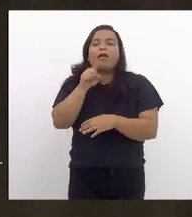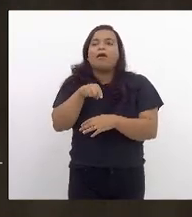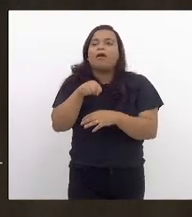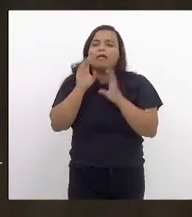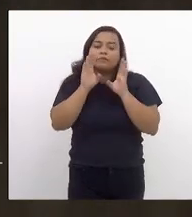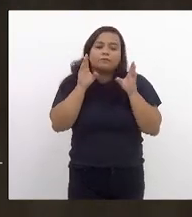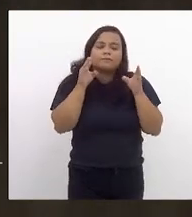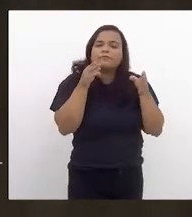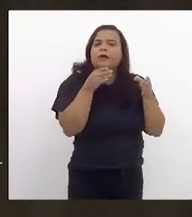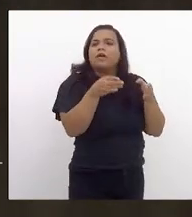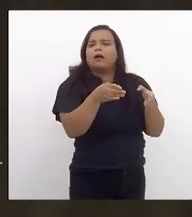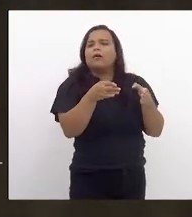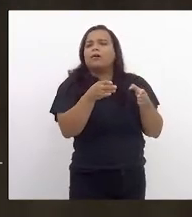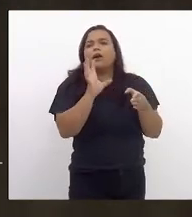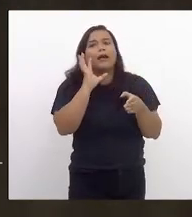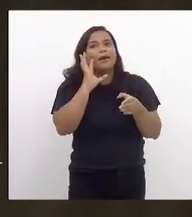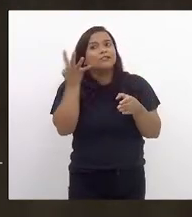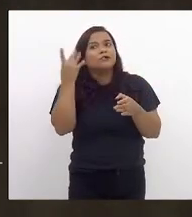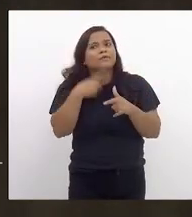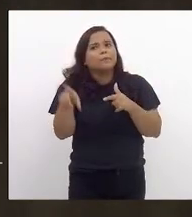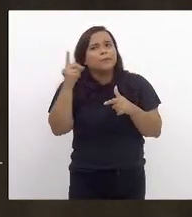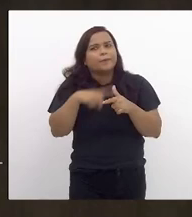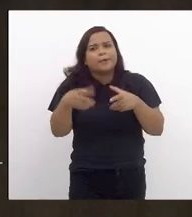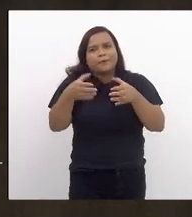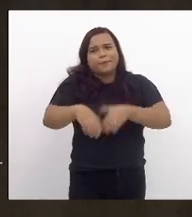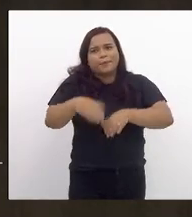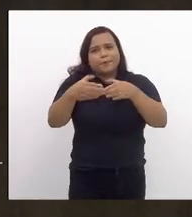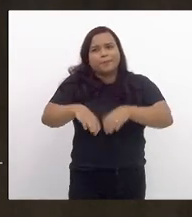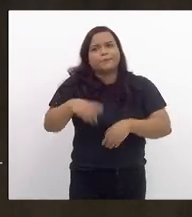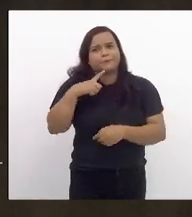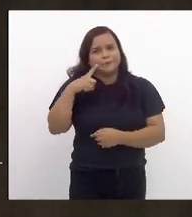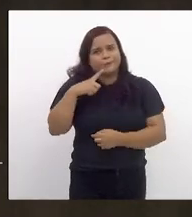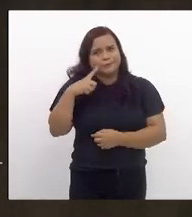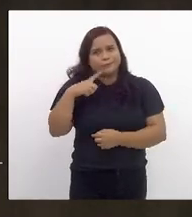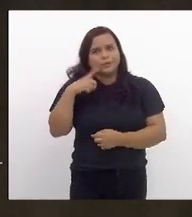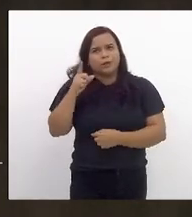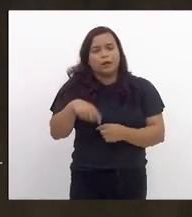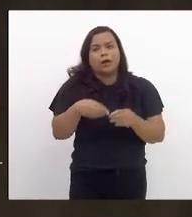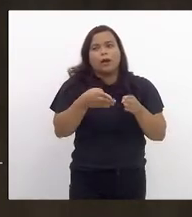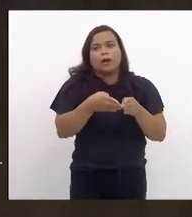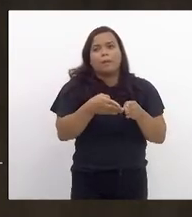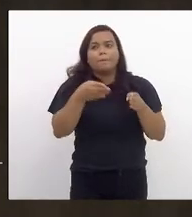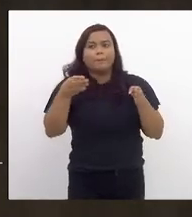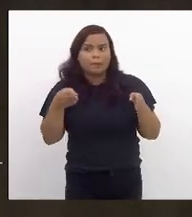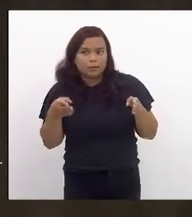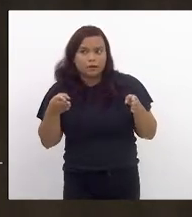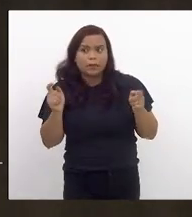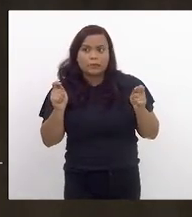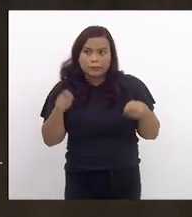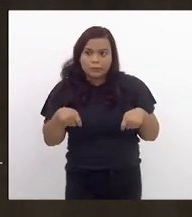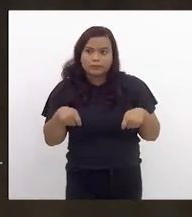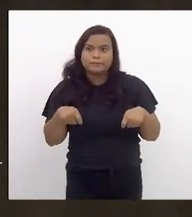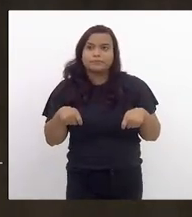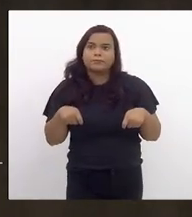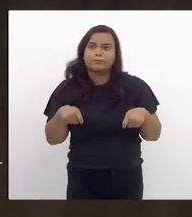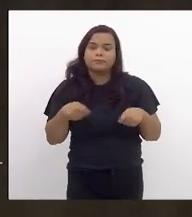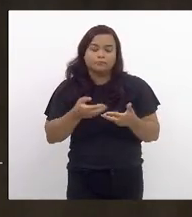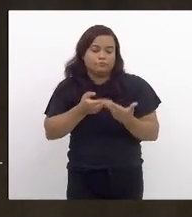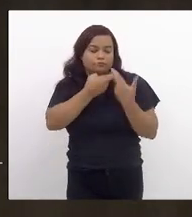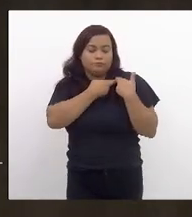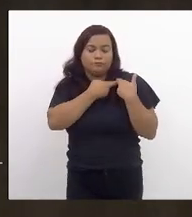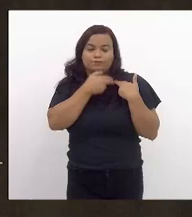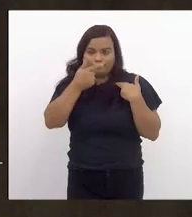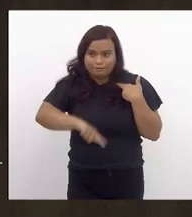questão emblemática nesse concurso que está acontecendo nesse momento, fazendo uma ampliação, permitindo uma ampliação de cargos